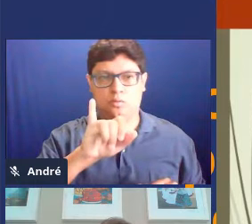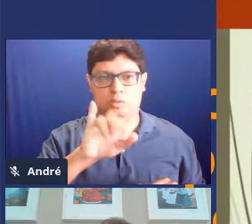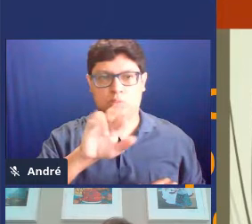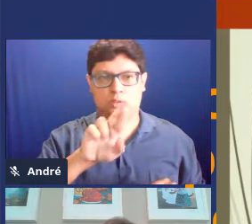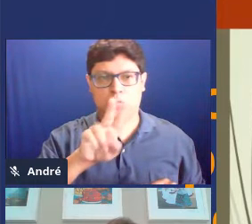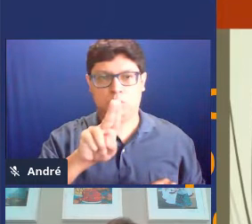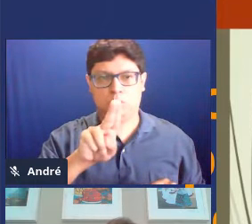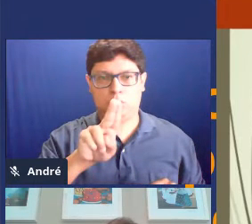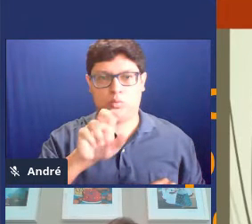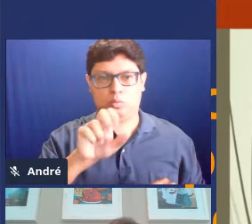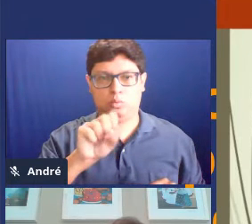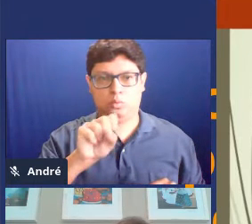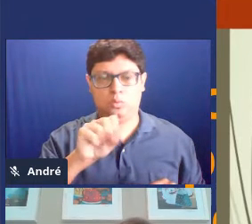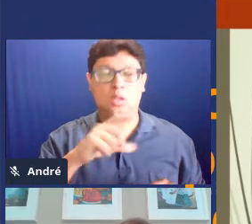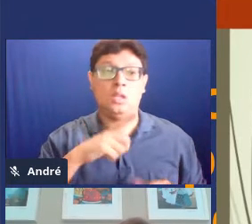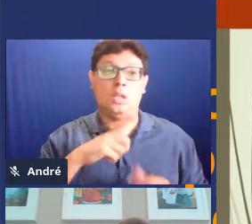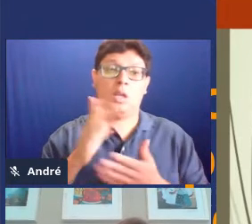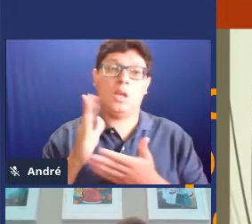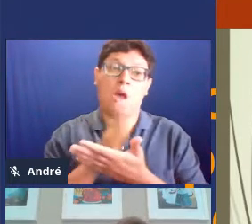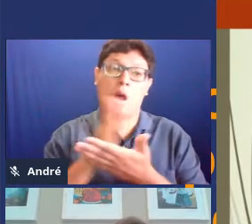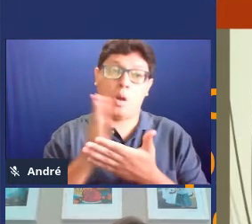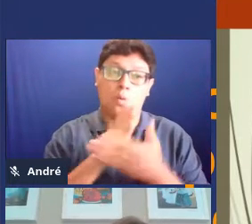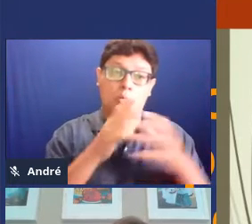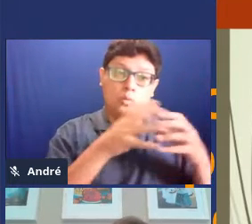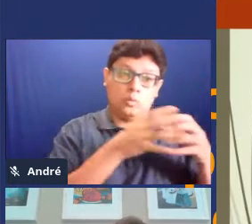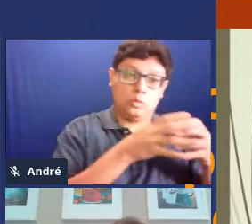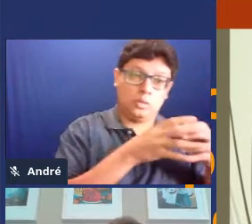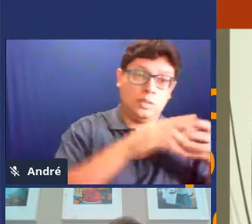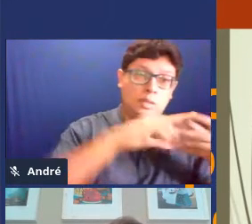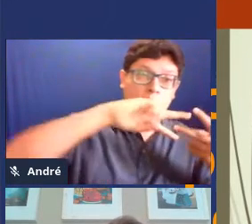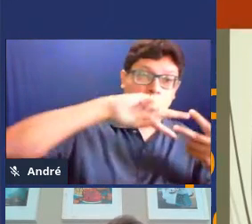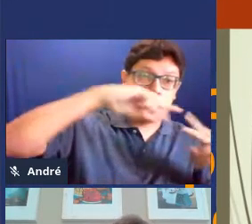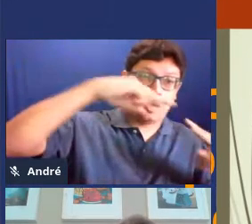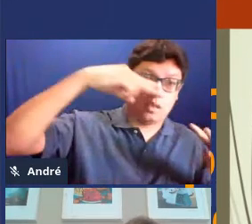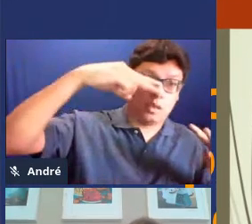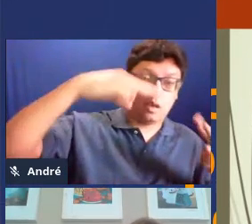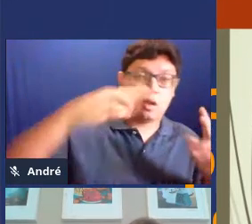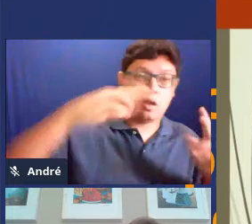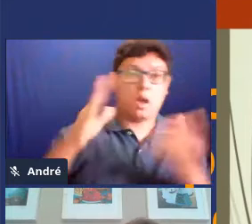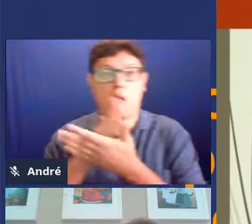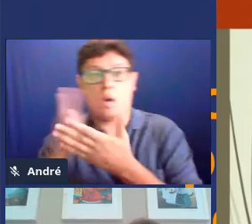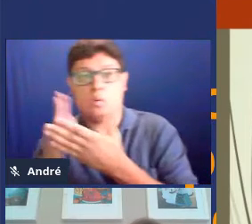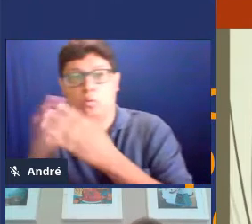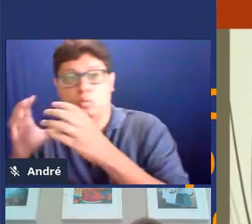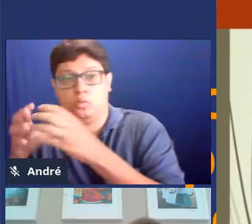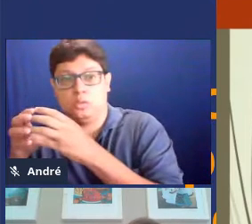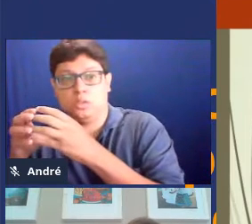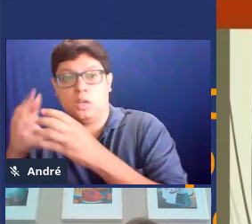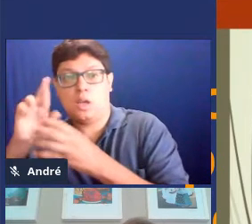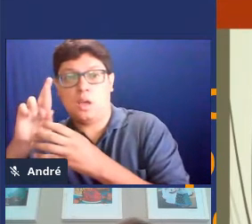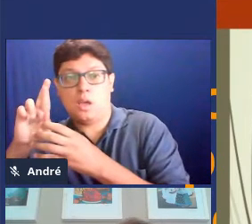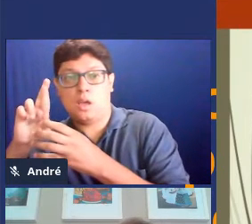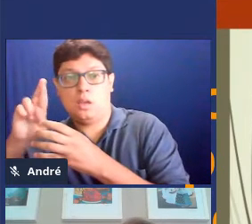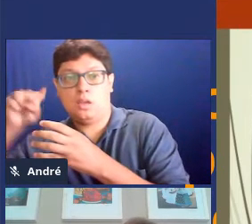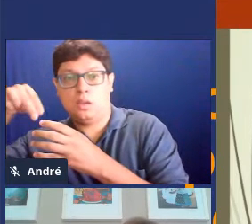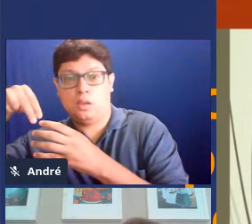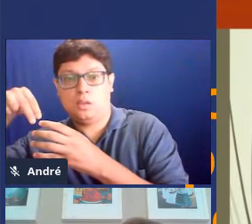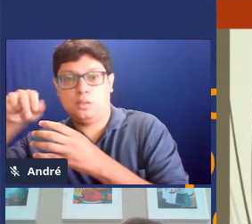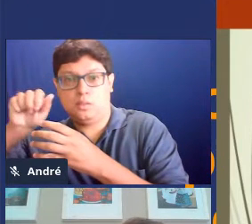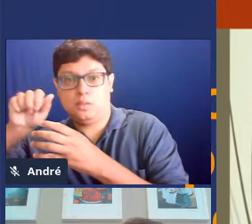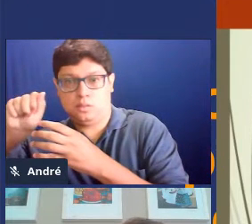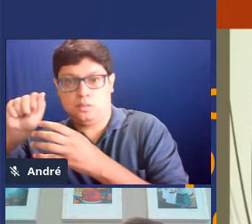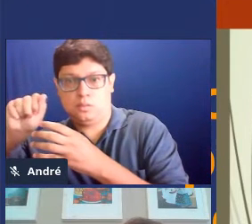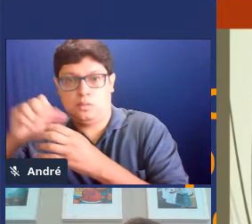DNA e outros que se replicam usando RNA. Só que o RNA é uma molécula muito instável. Ela é liberada, ou